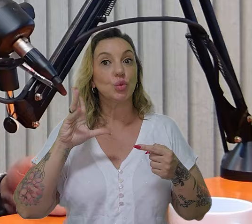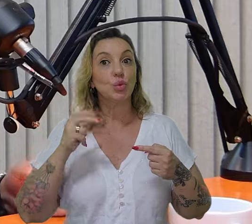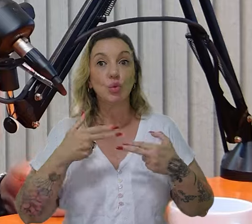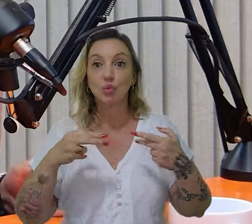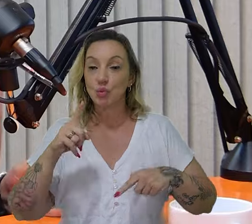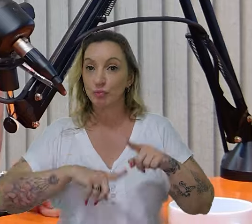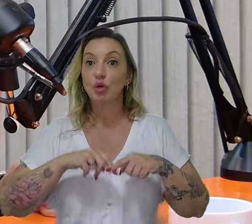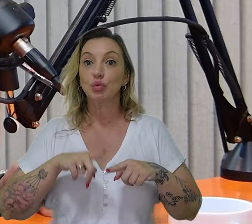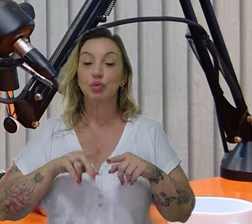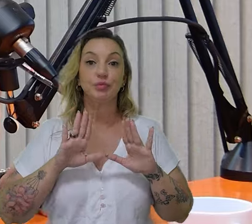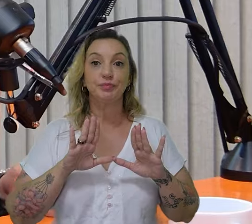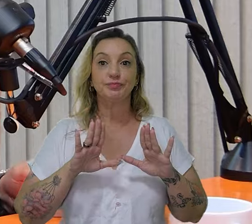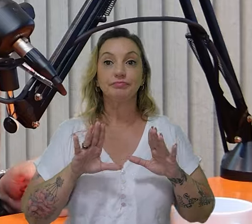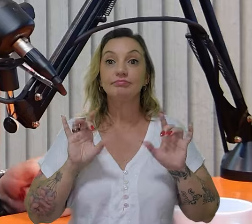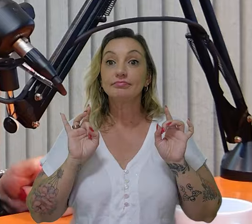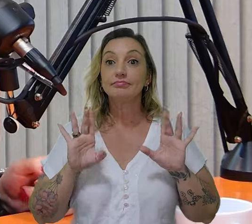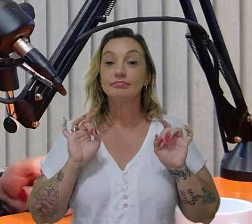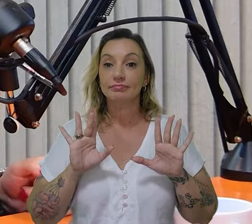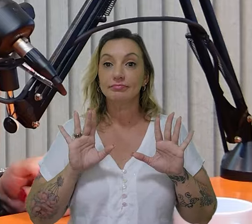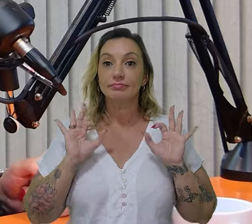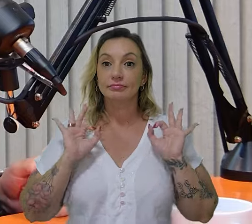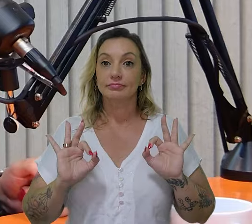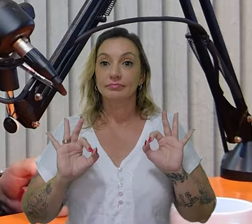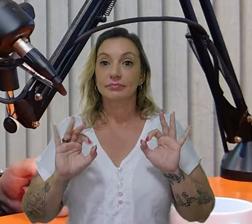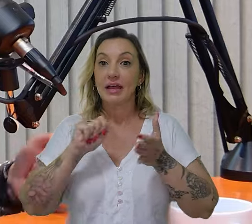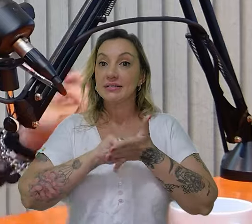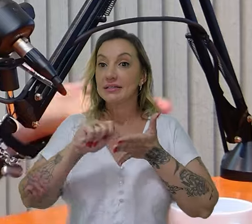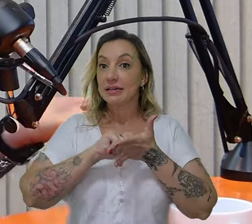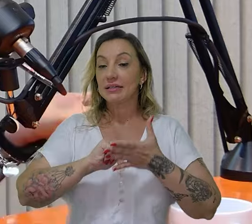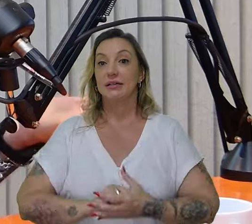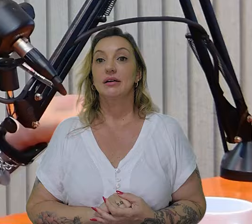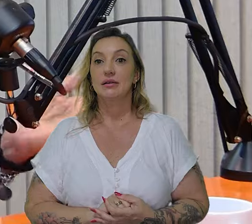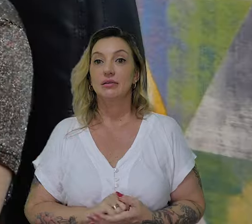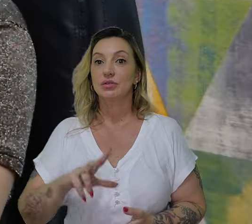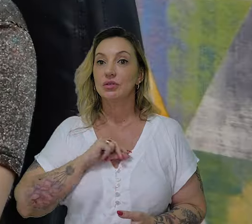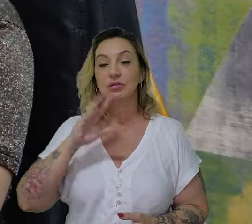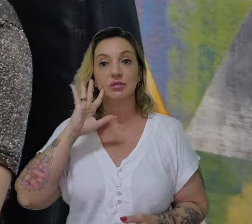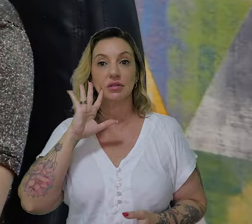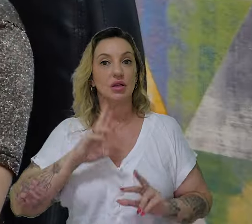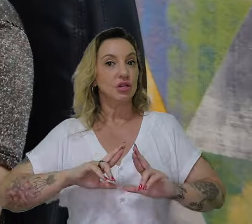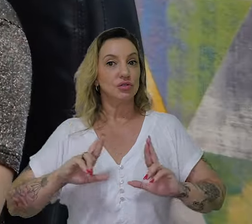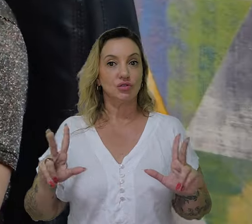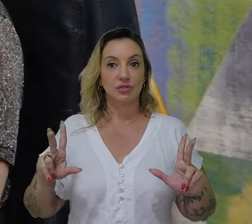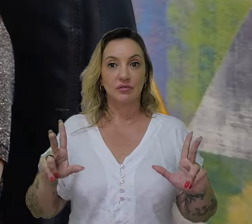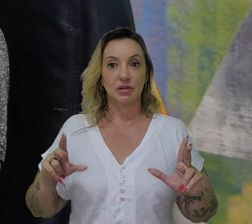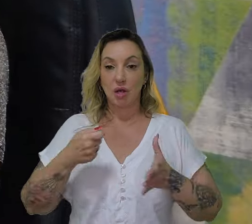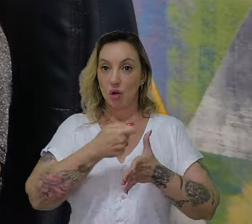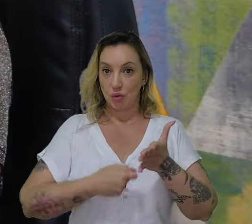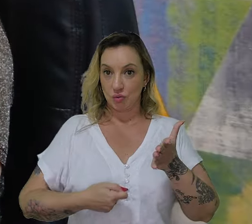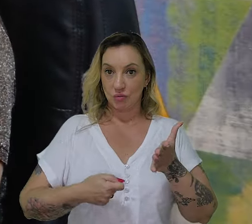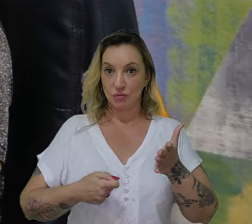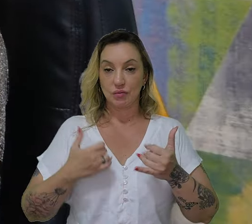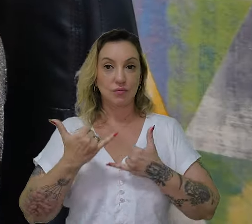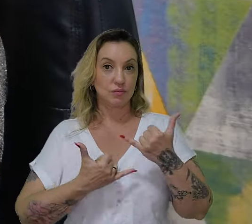Ah mas você se especializa na escrita que legal e é totalmente diferente fazer roteiro para